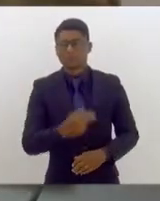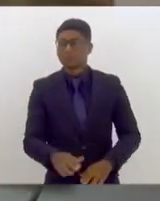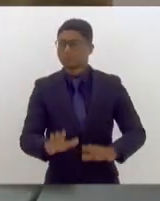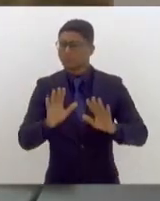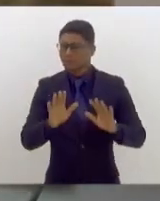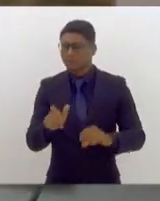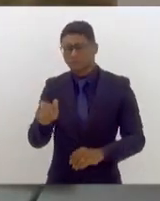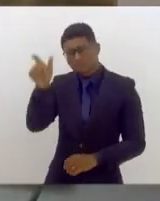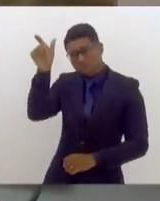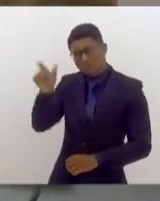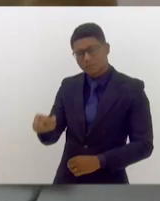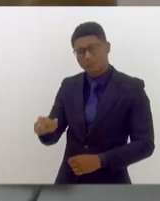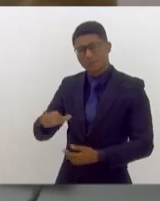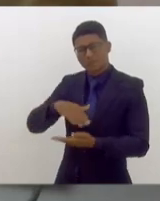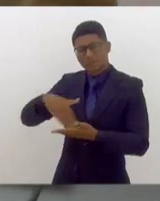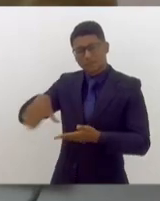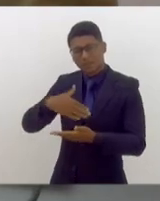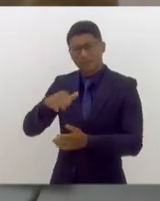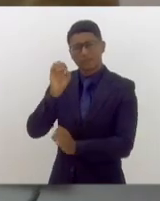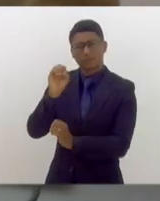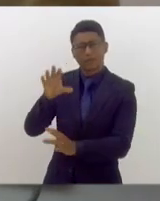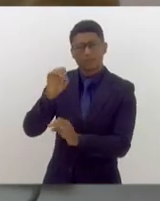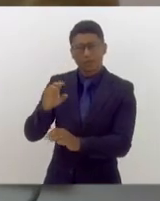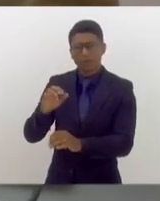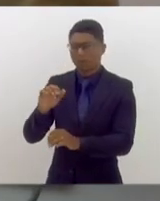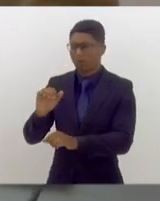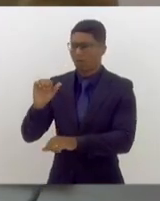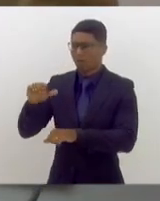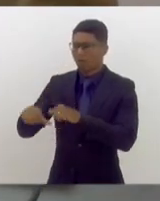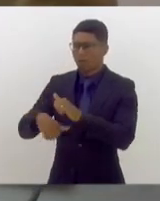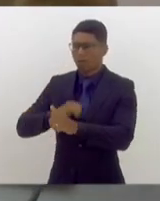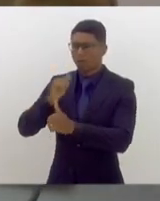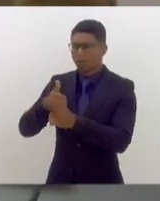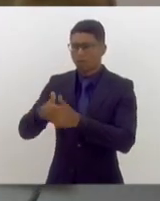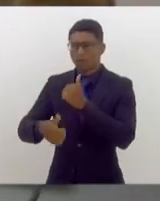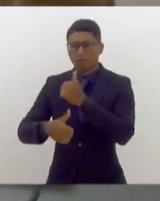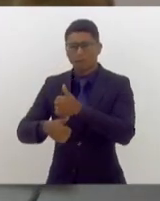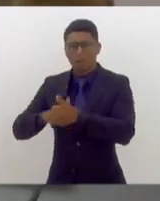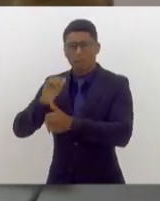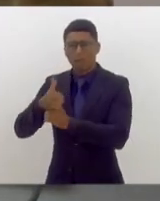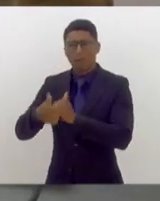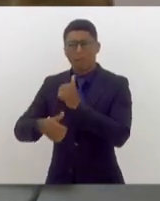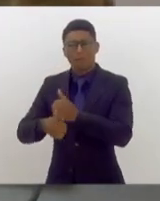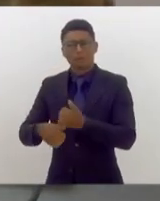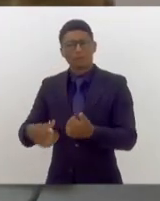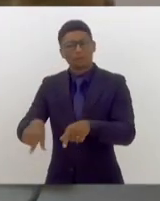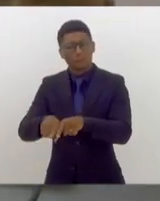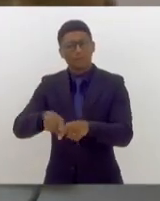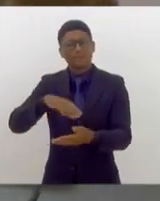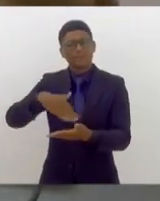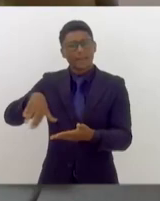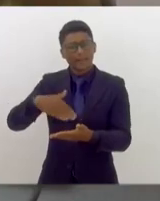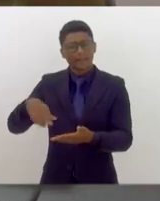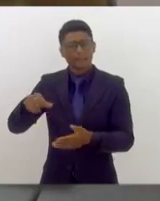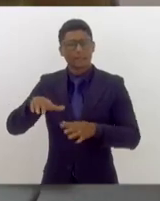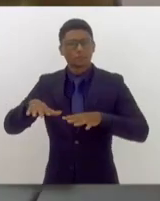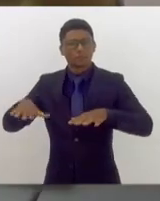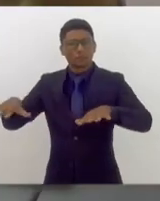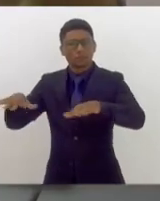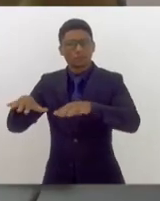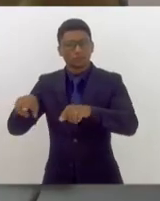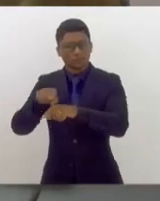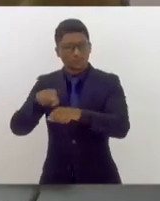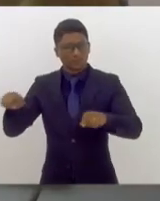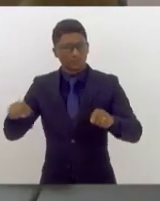da Secretaria de Educação diante não só do Plano Estadual de Educação, mas também da questão do ICMS da